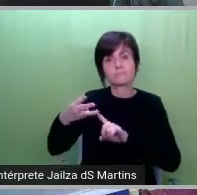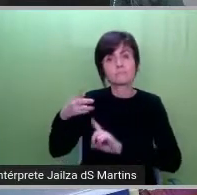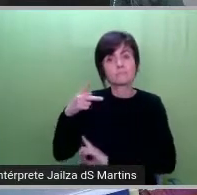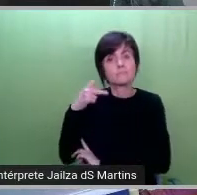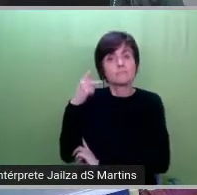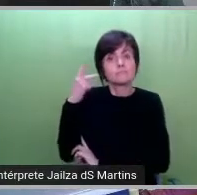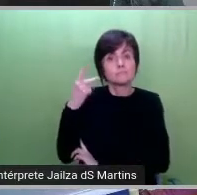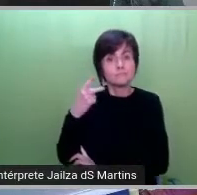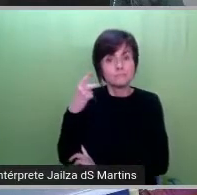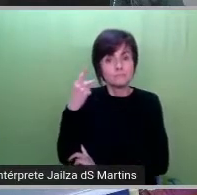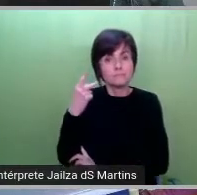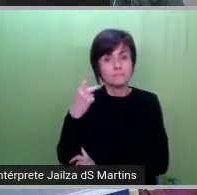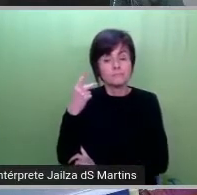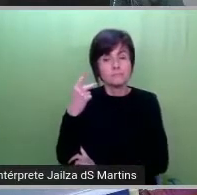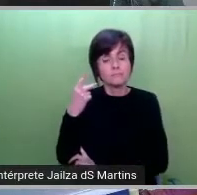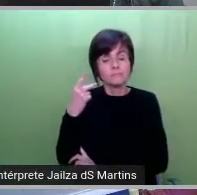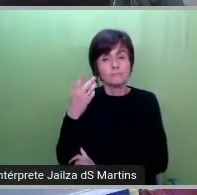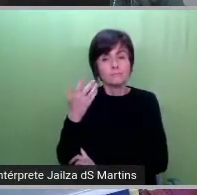de